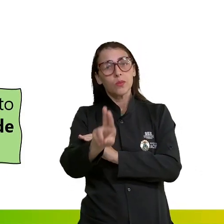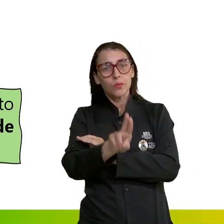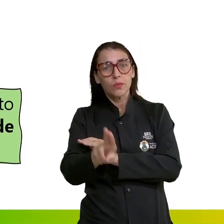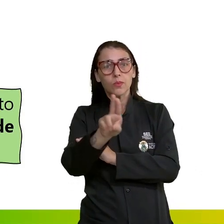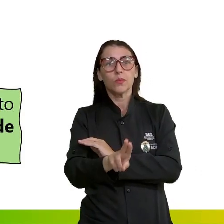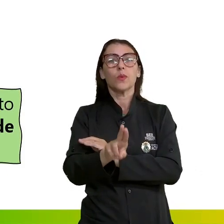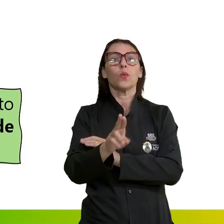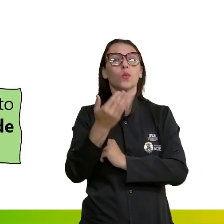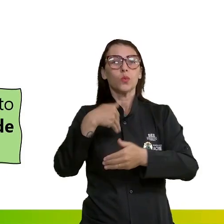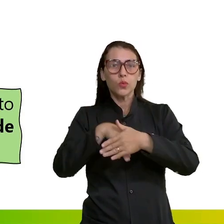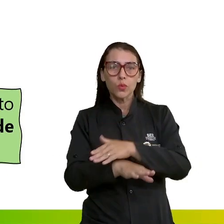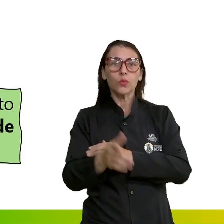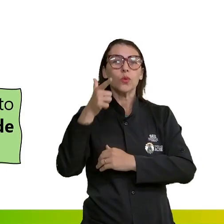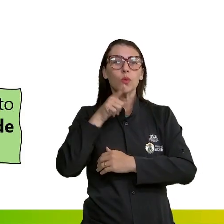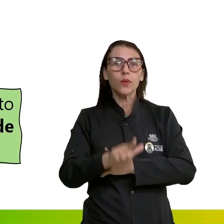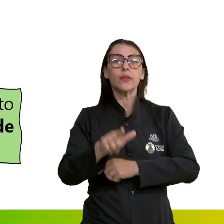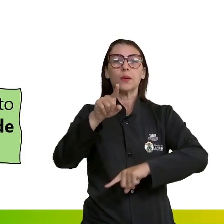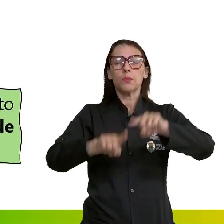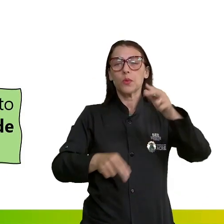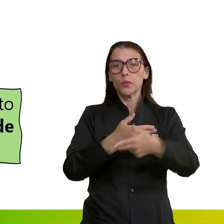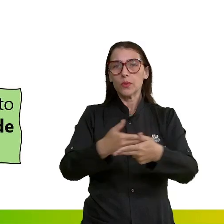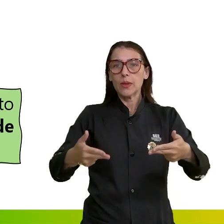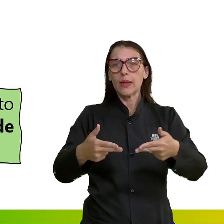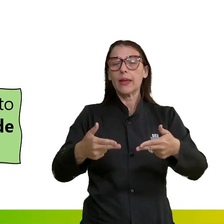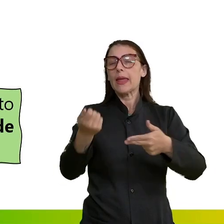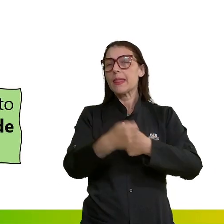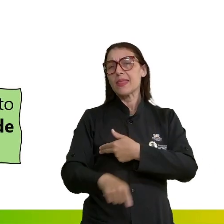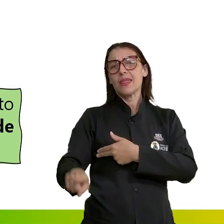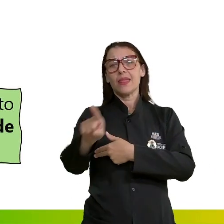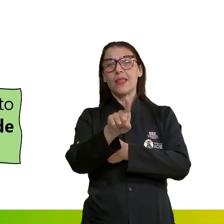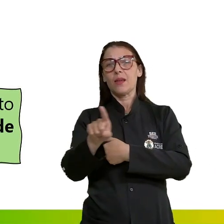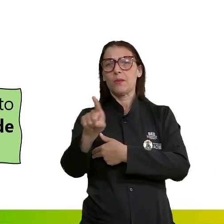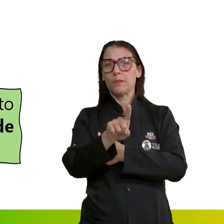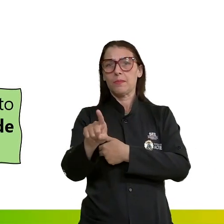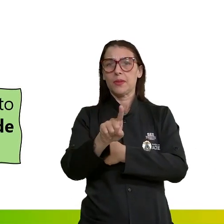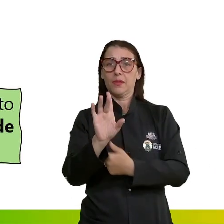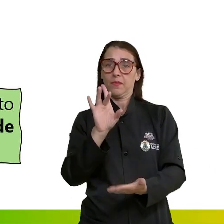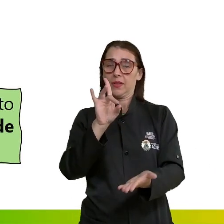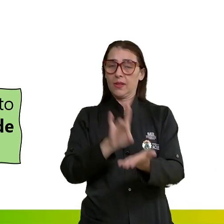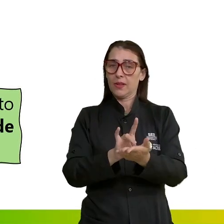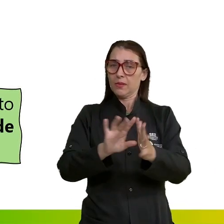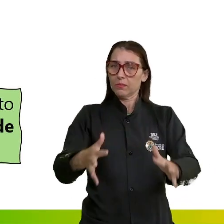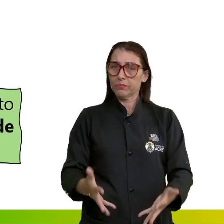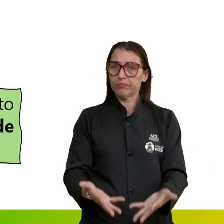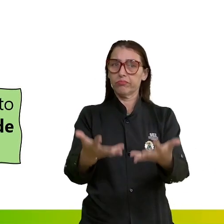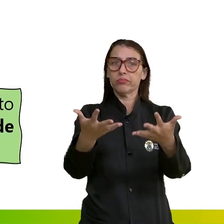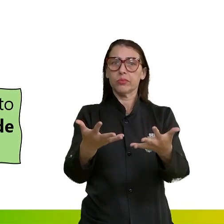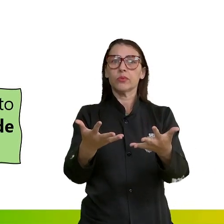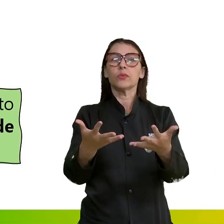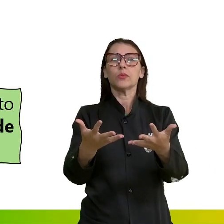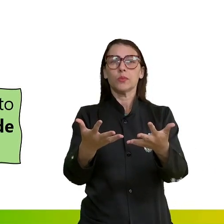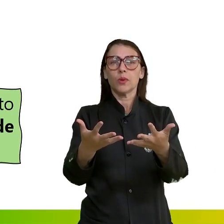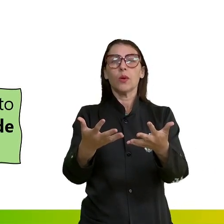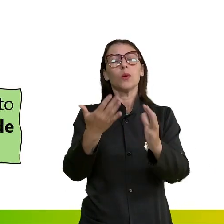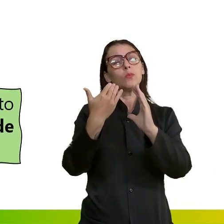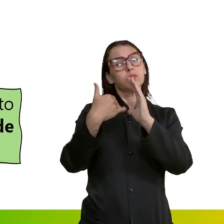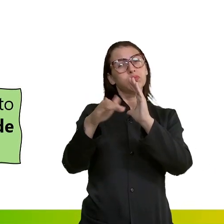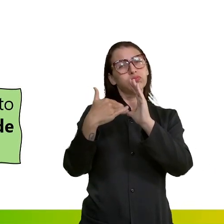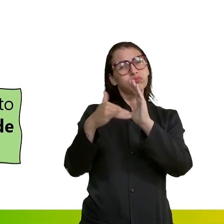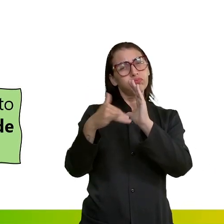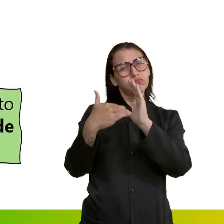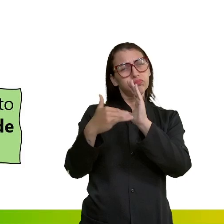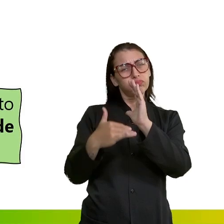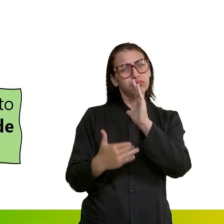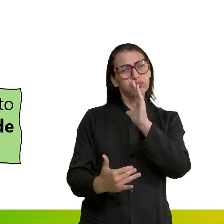é o hábito de adquirir bens além das necessidades reais, incentivado por